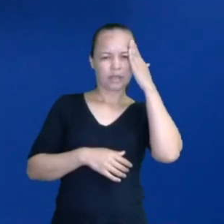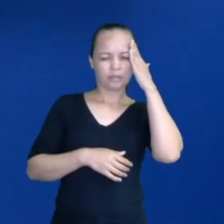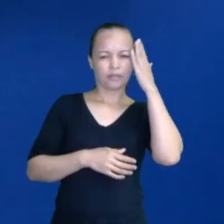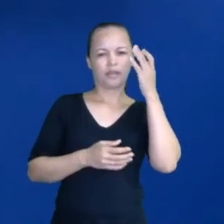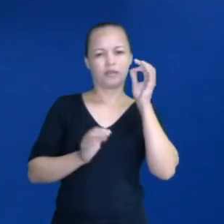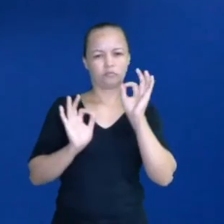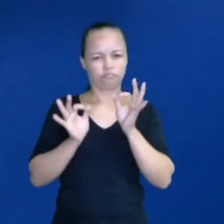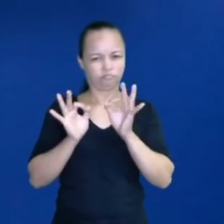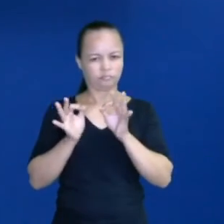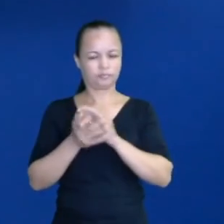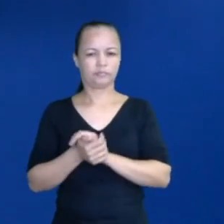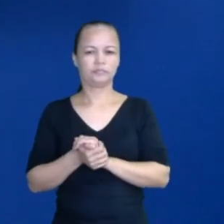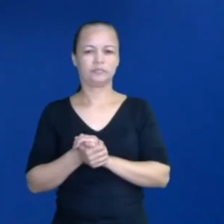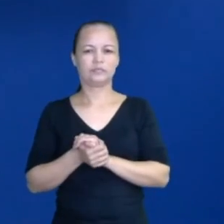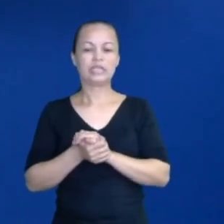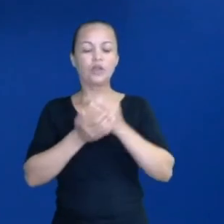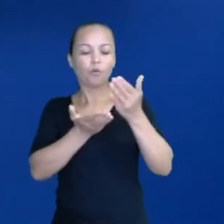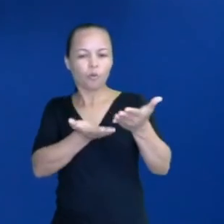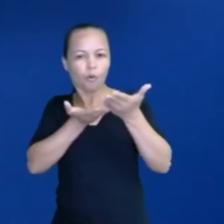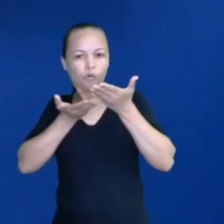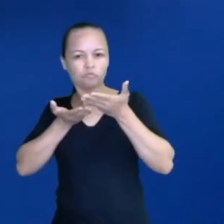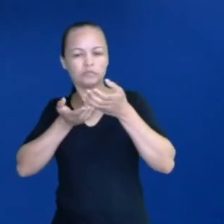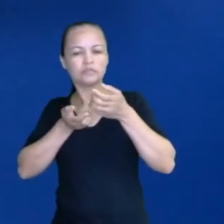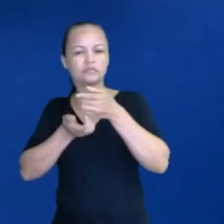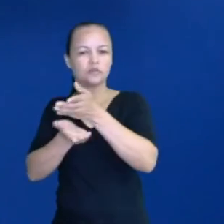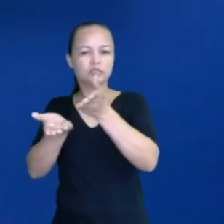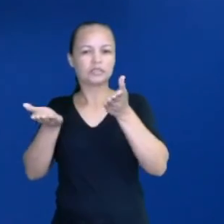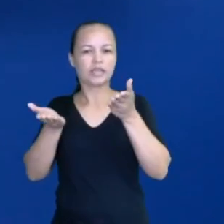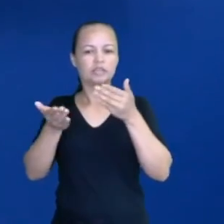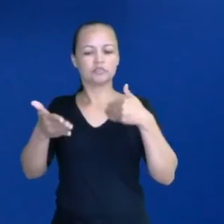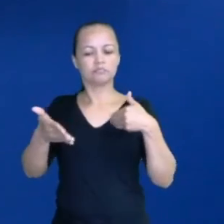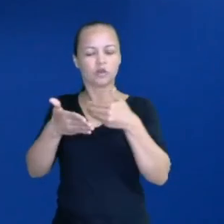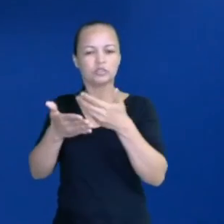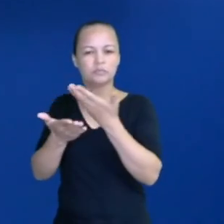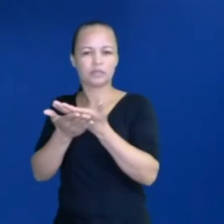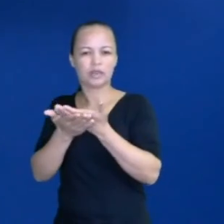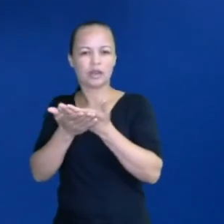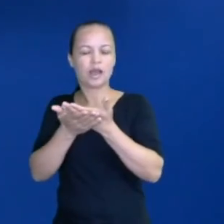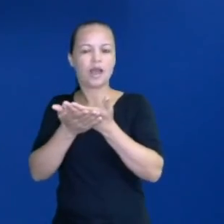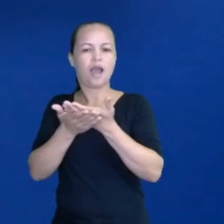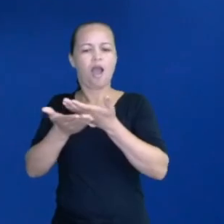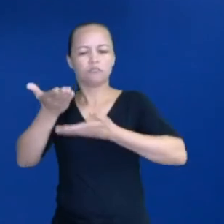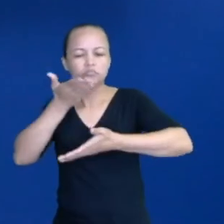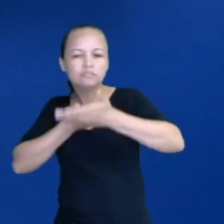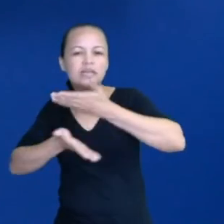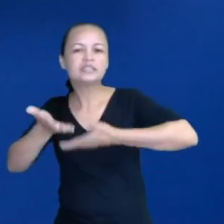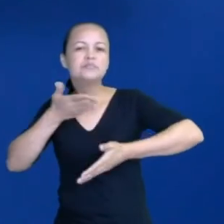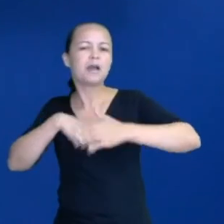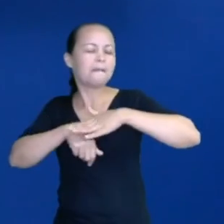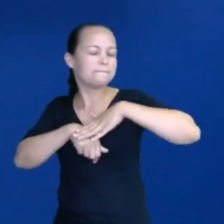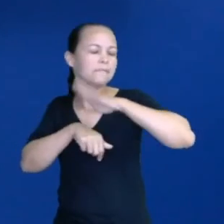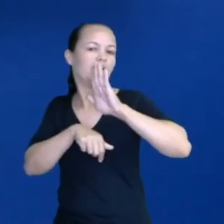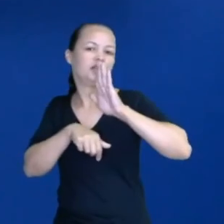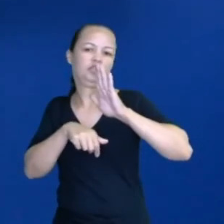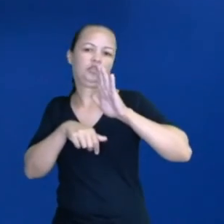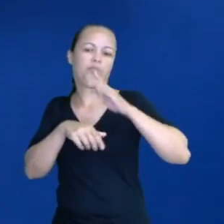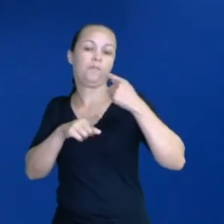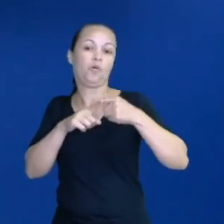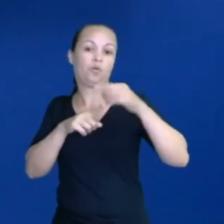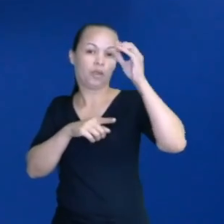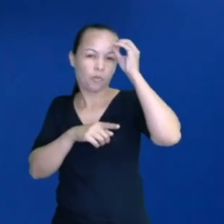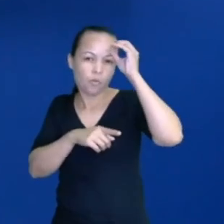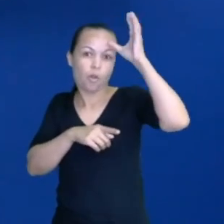Então, convido vocês nas próximas aulas a participar mais ainda, porque o conhecimento não vai parar